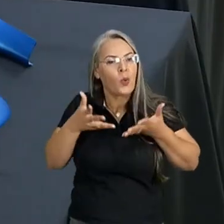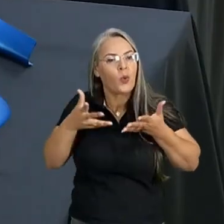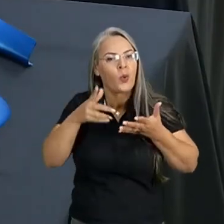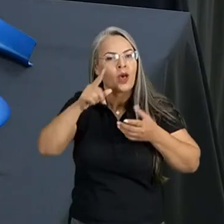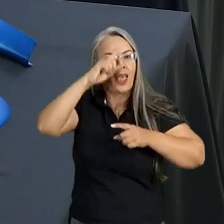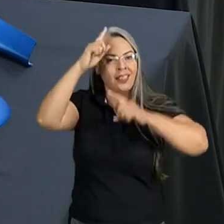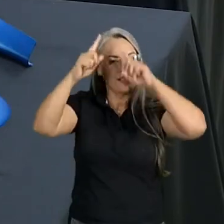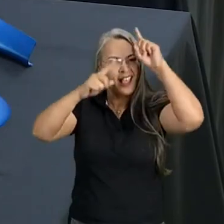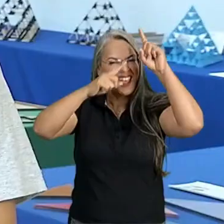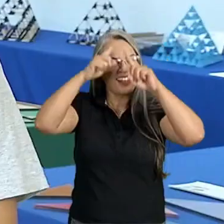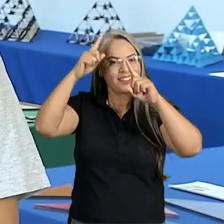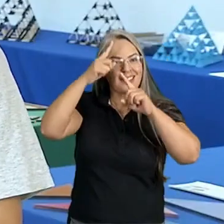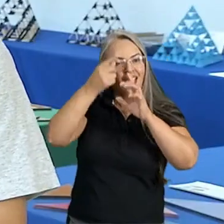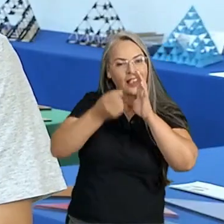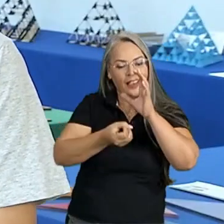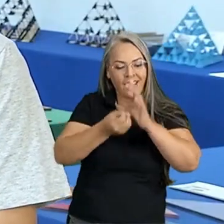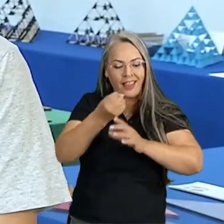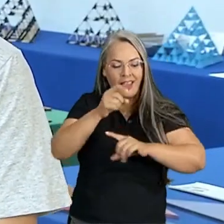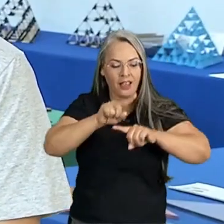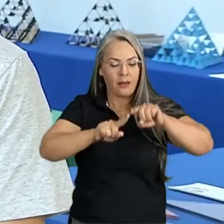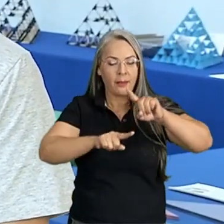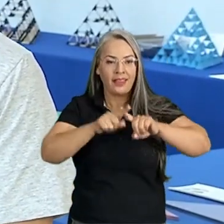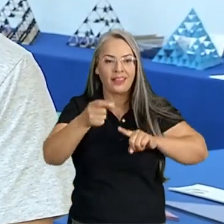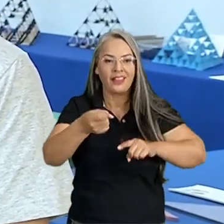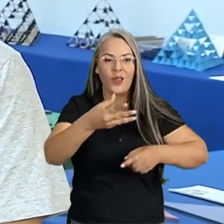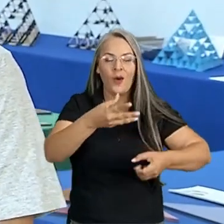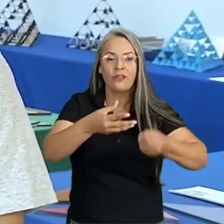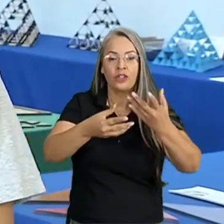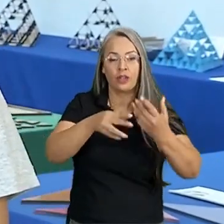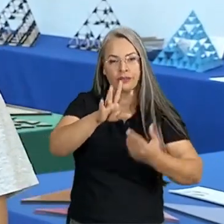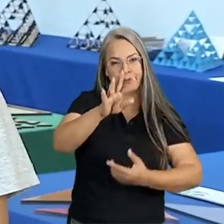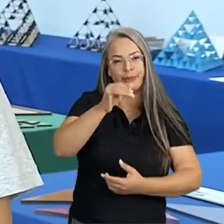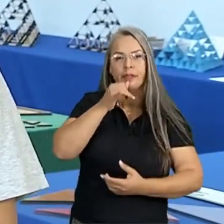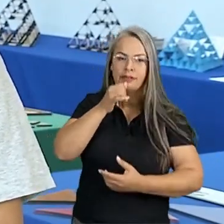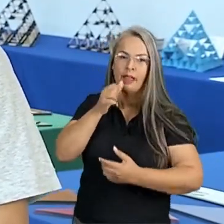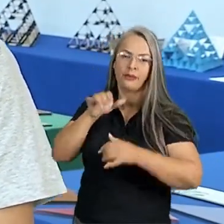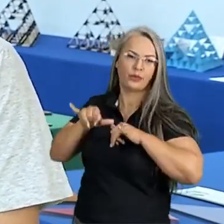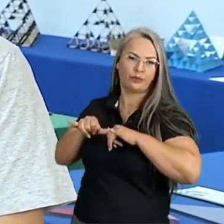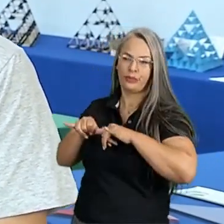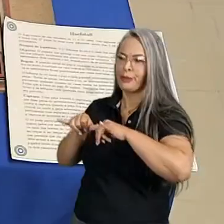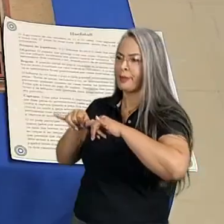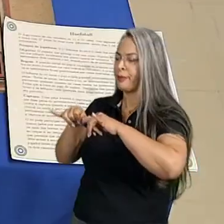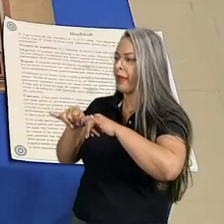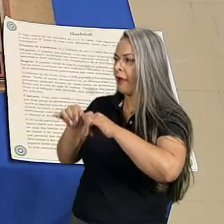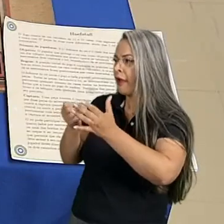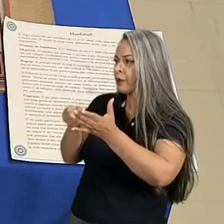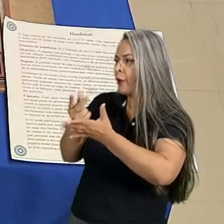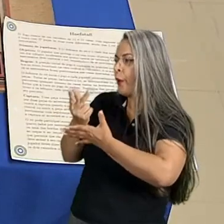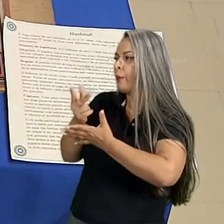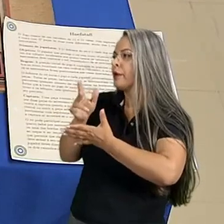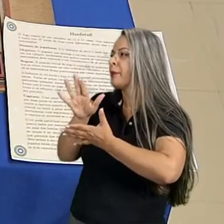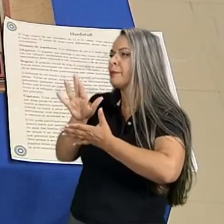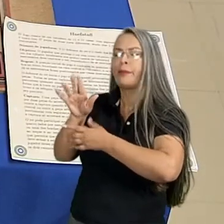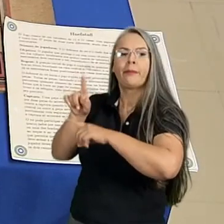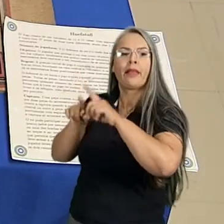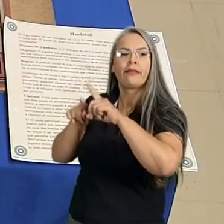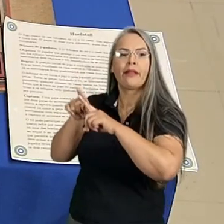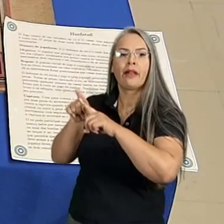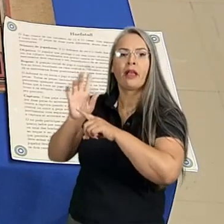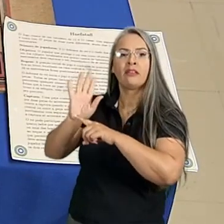coisas diferentes novas porque bom a gente pode comprar coisas no mercado mas não há na ser coisa própria